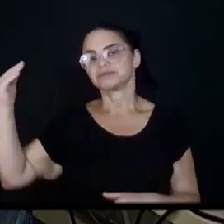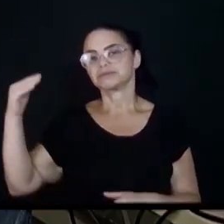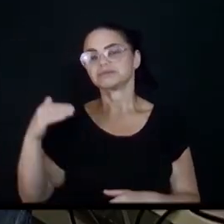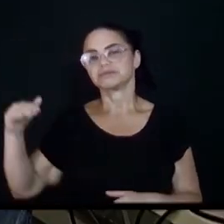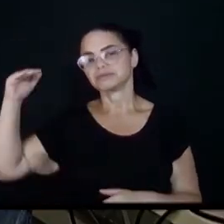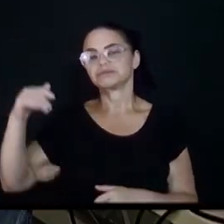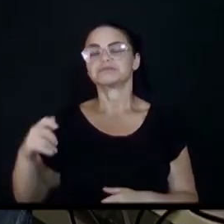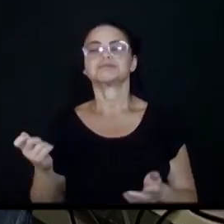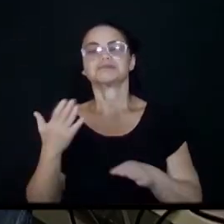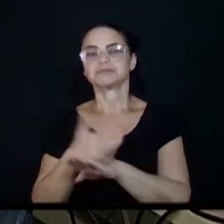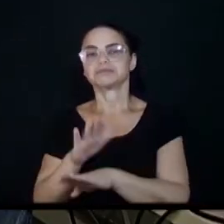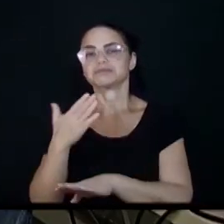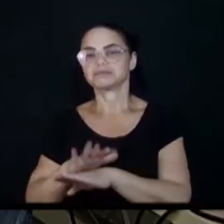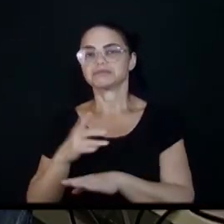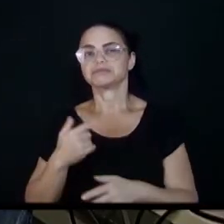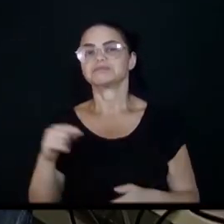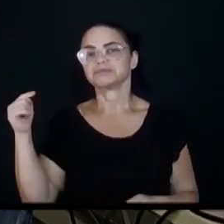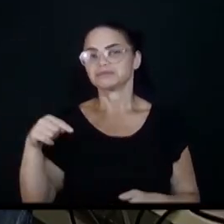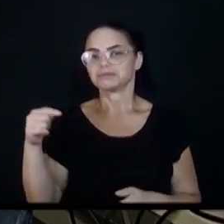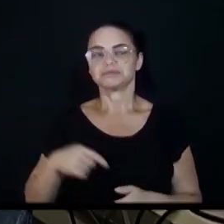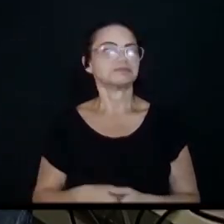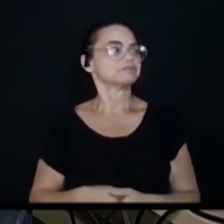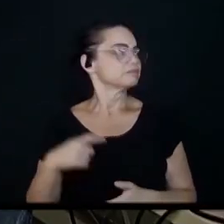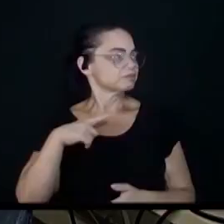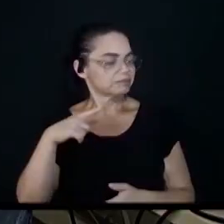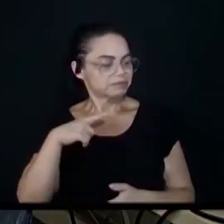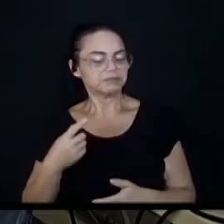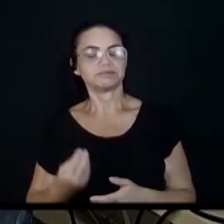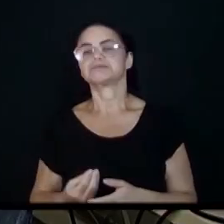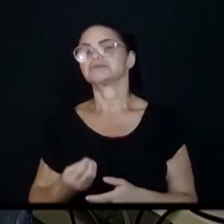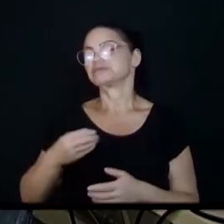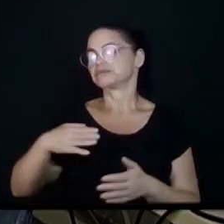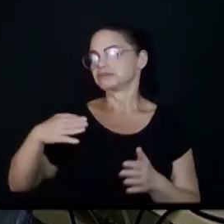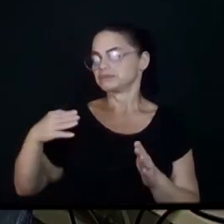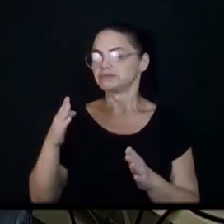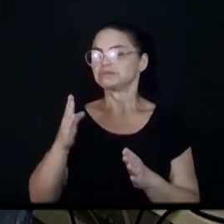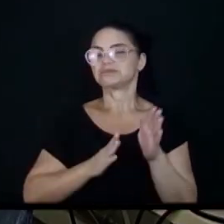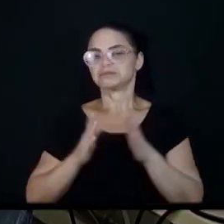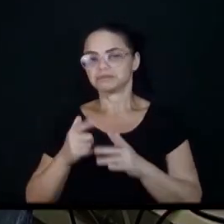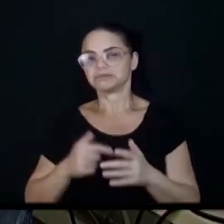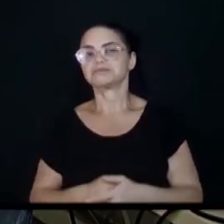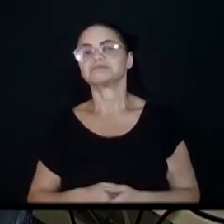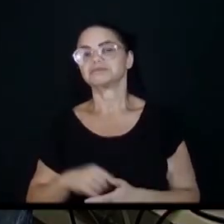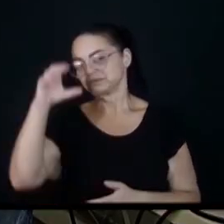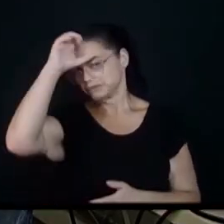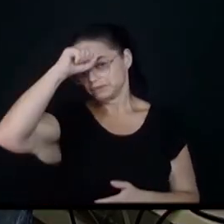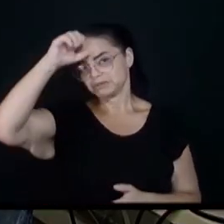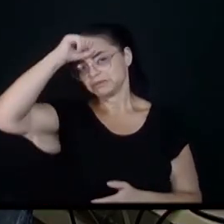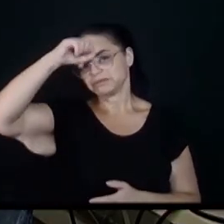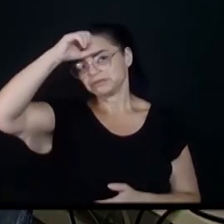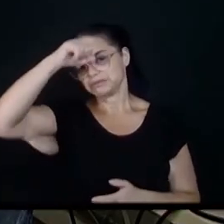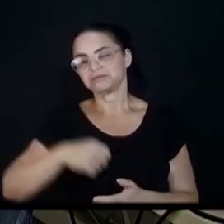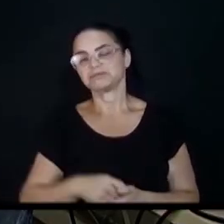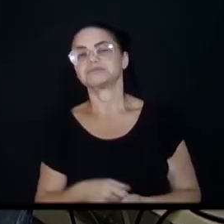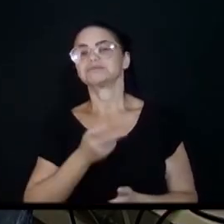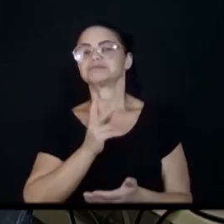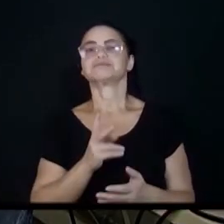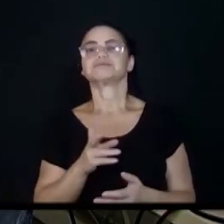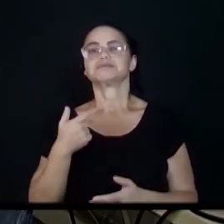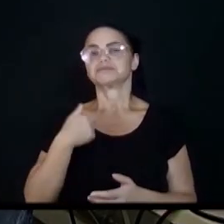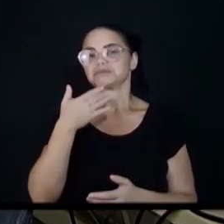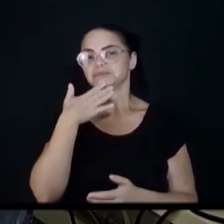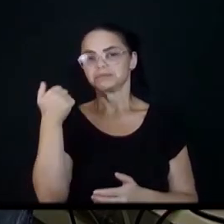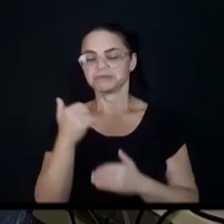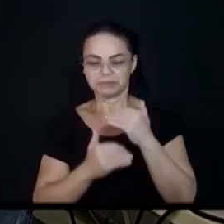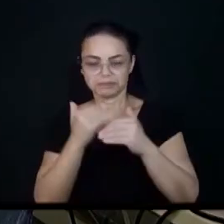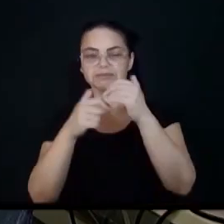participam daqui, ter esse momento, né, de aprendizado, né, e cultivando aí os conhecimentos